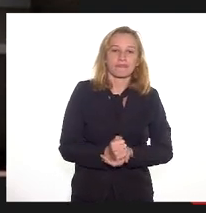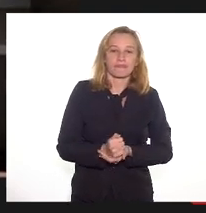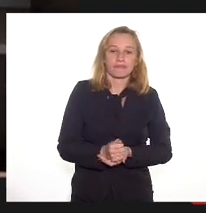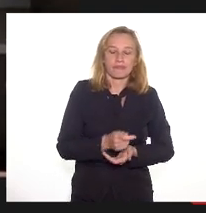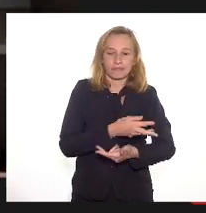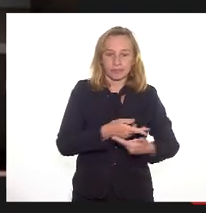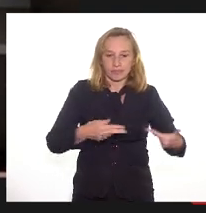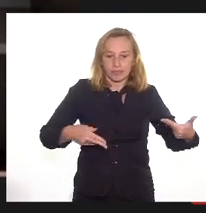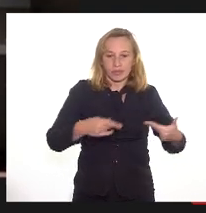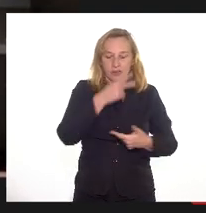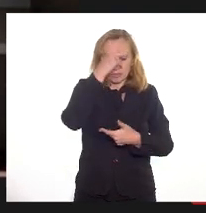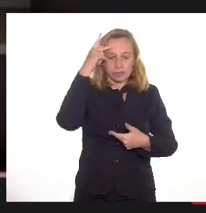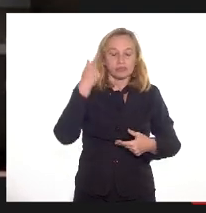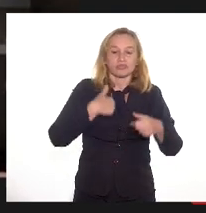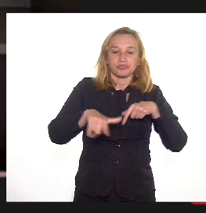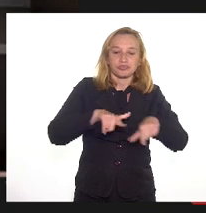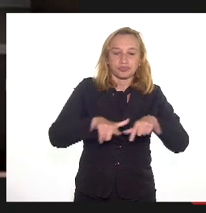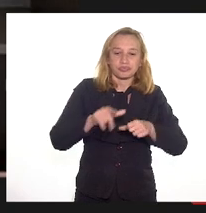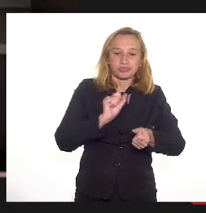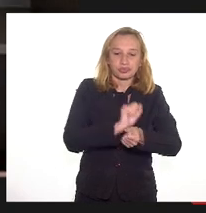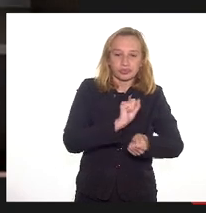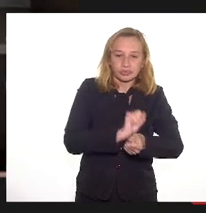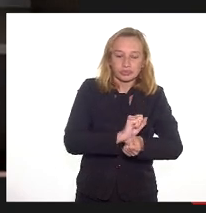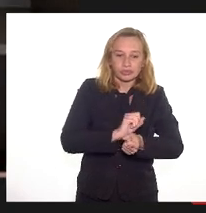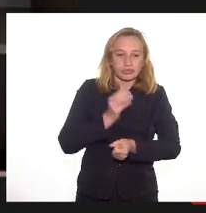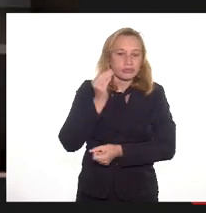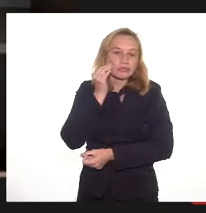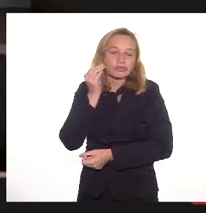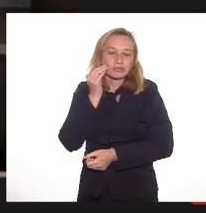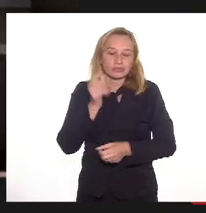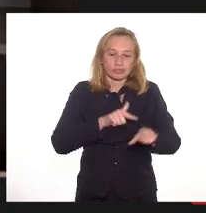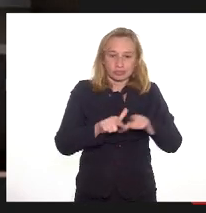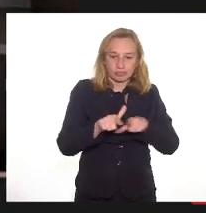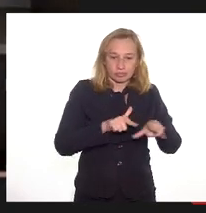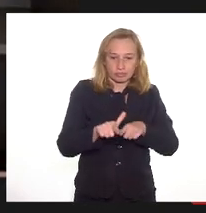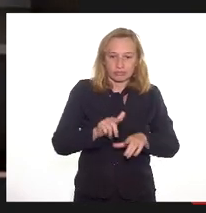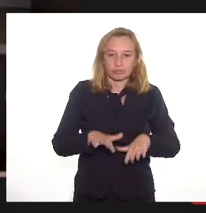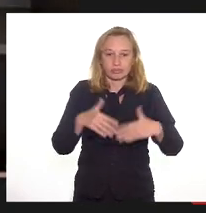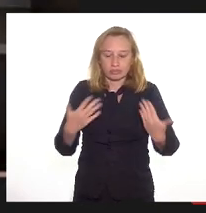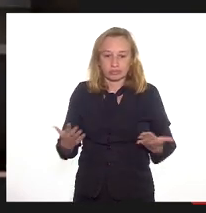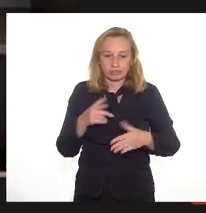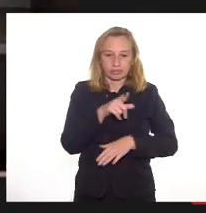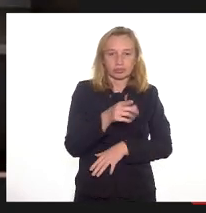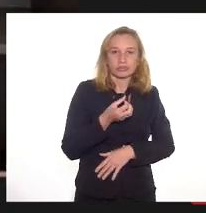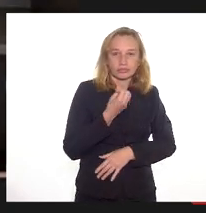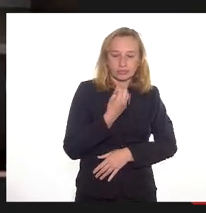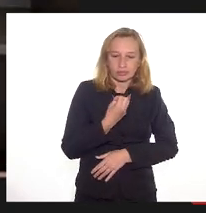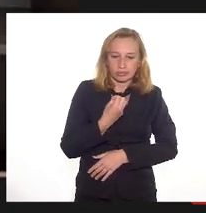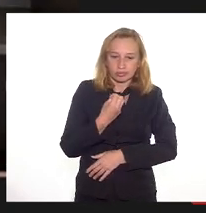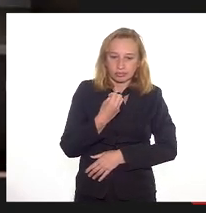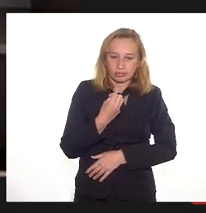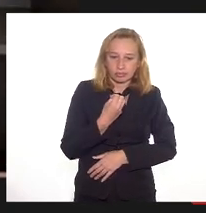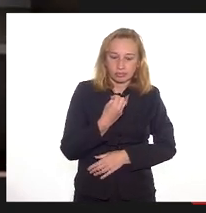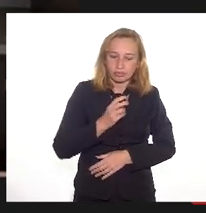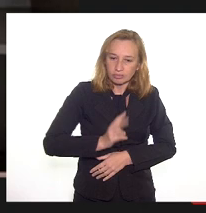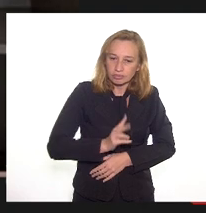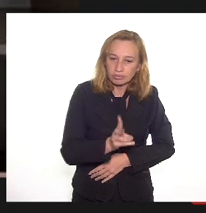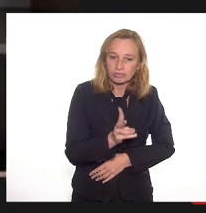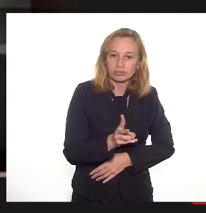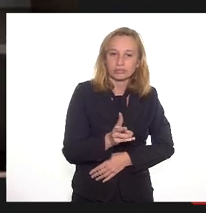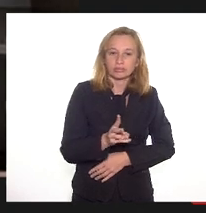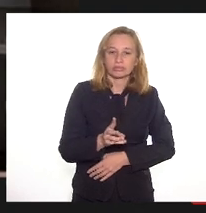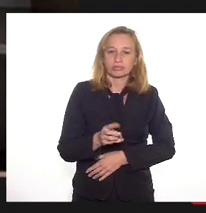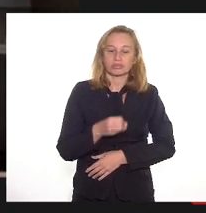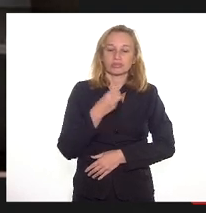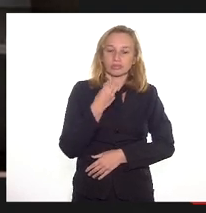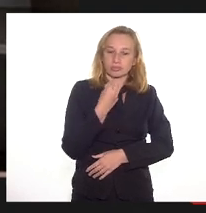que esperam, né, por uma oportunidade de emprego. Então, você foi muito, como sempre, né, cirúrgico